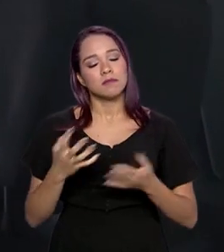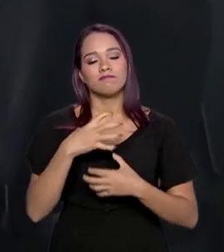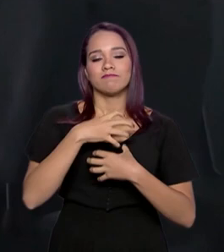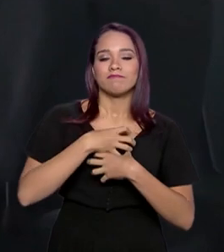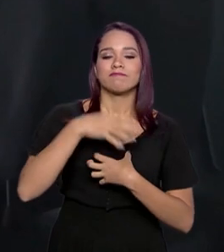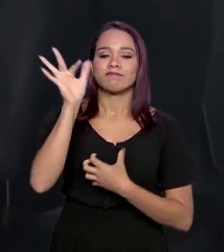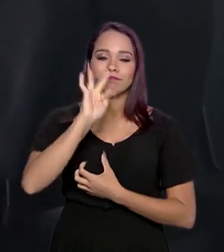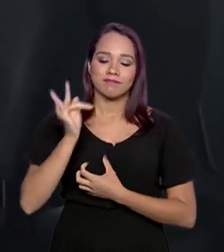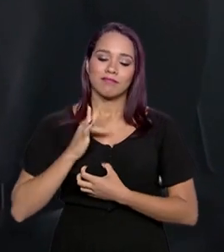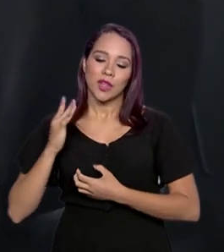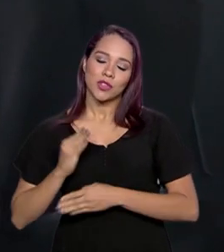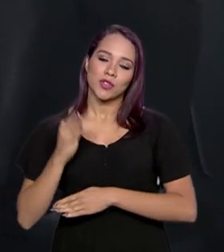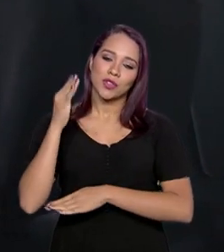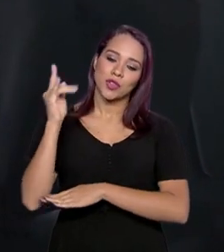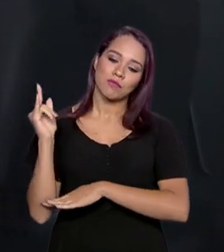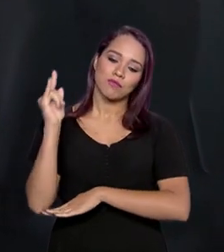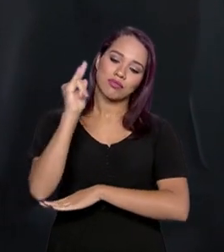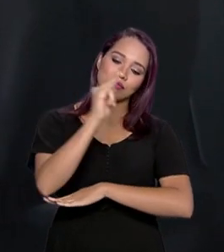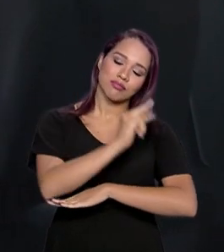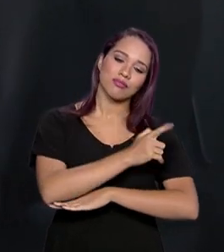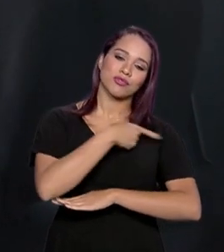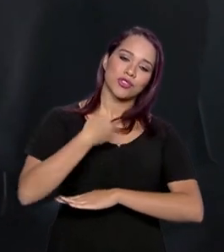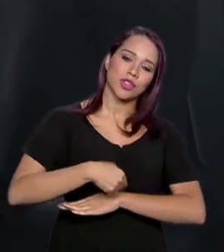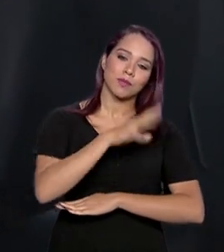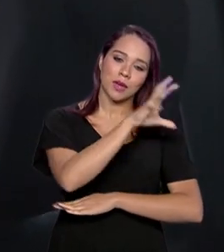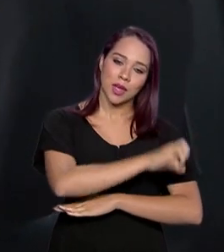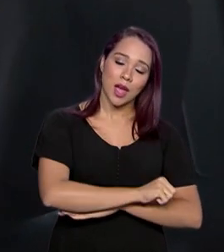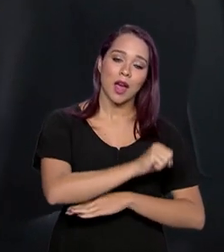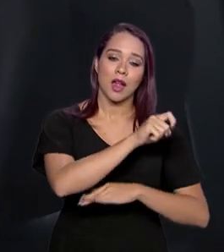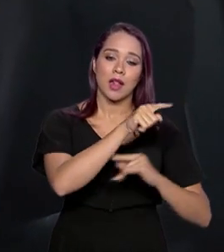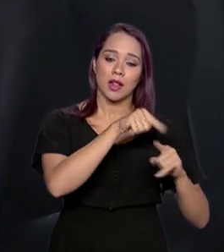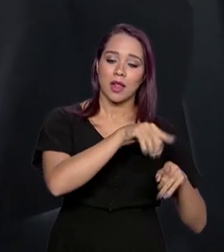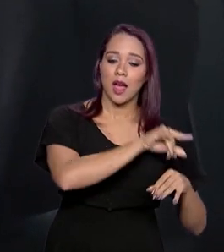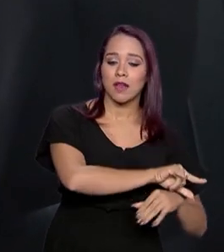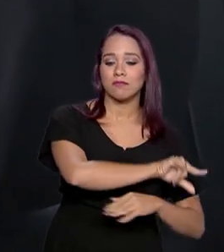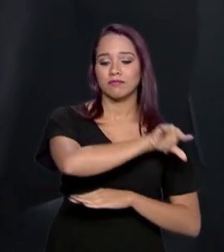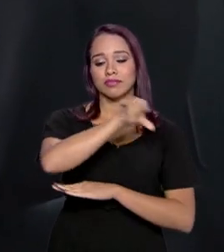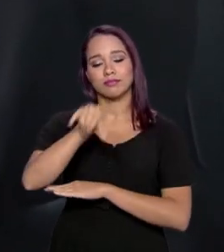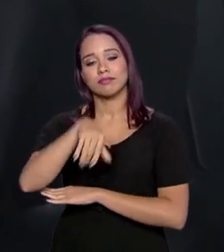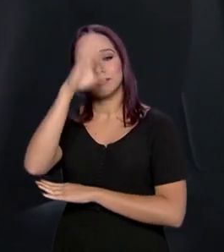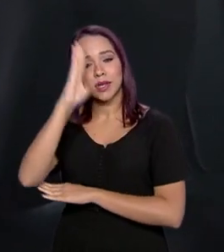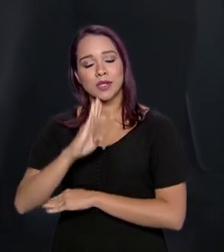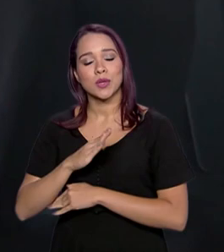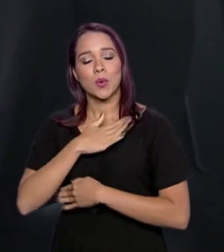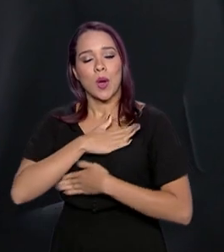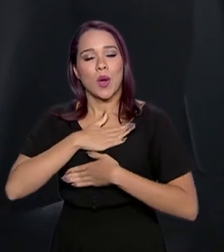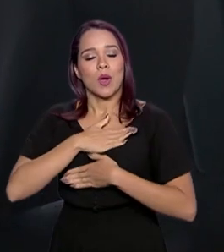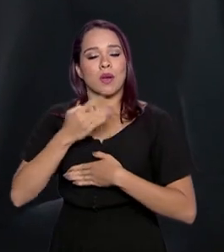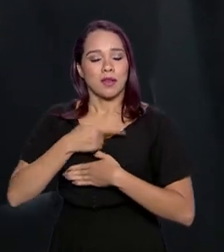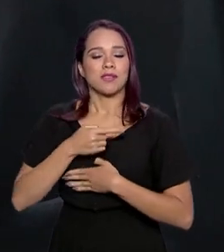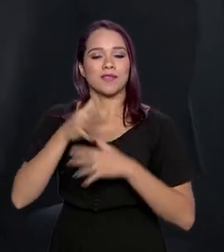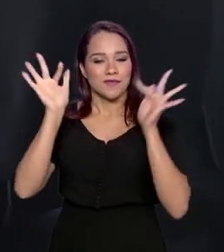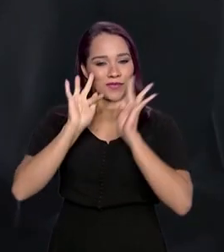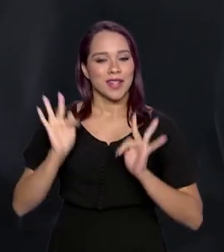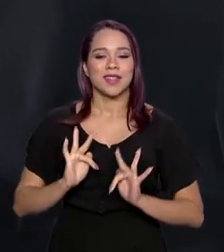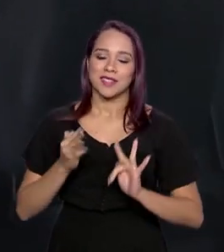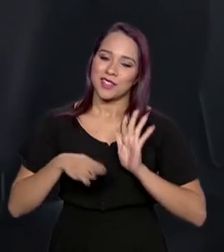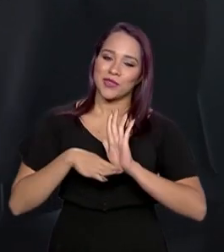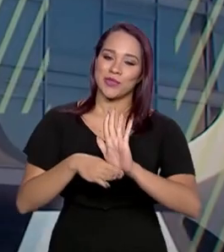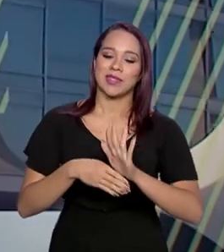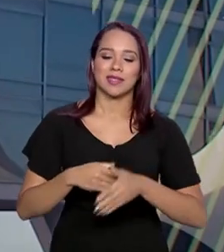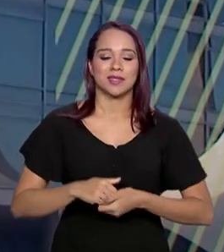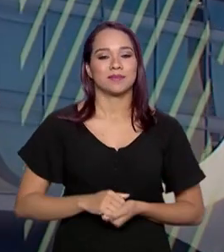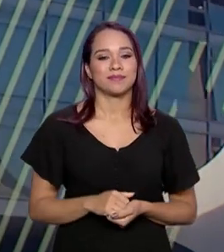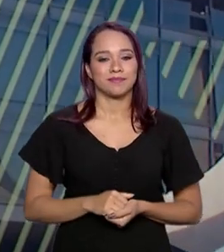ir lá, resgatá-los, trazer de volta o Brasil, a terra da gente, da requerida, e a gente fica feliz em contribuir na missão como um todo.